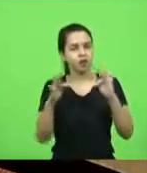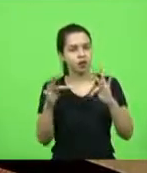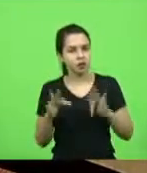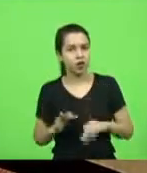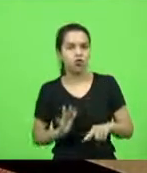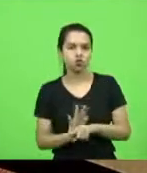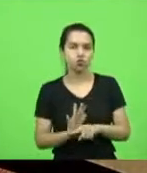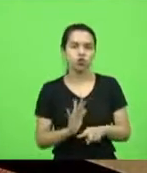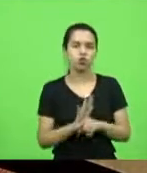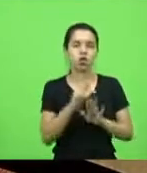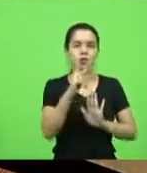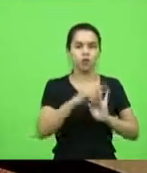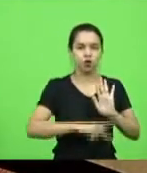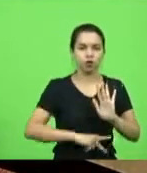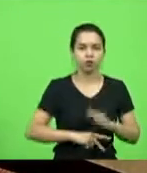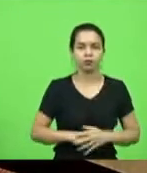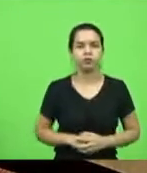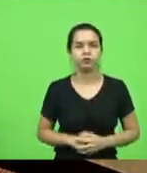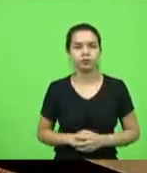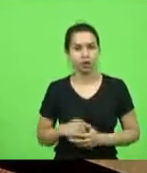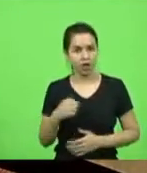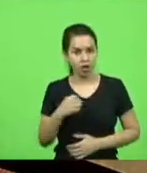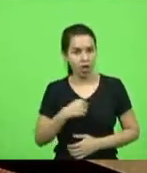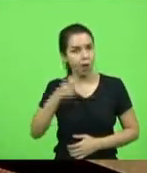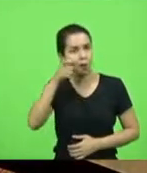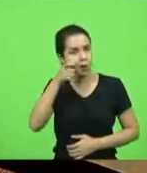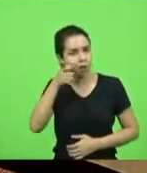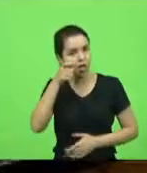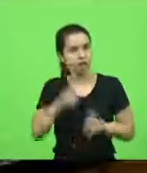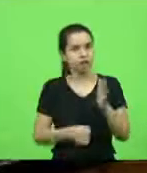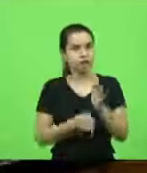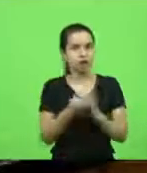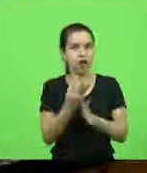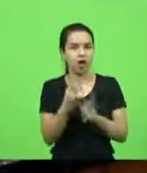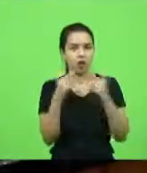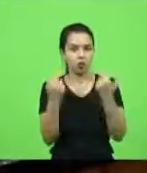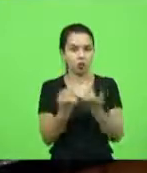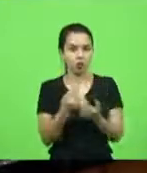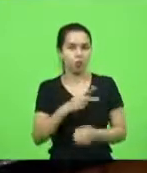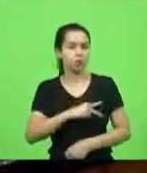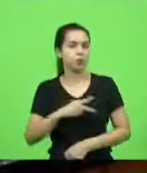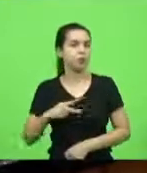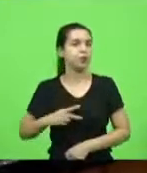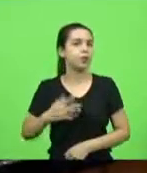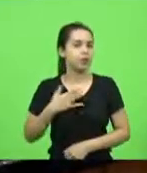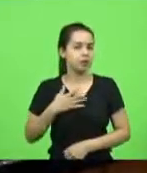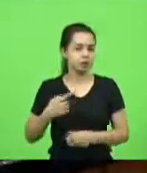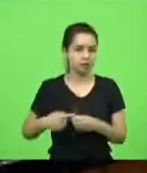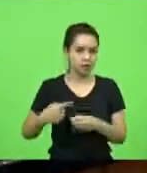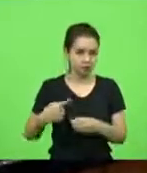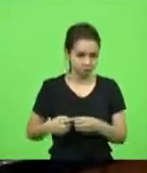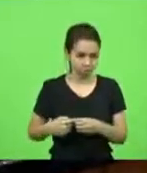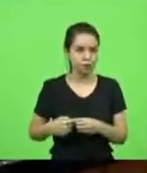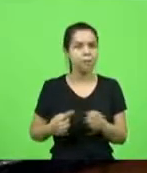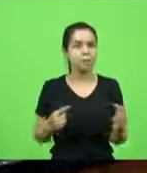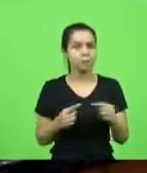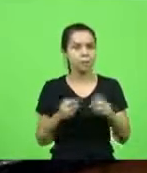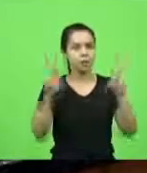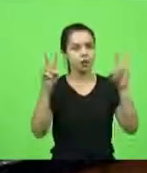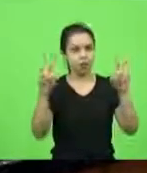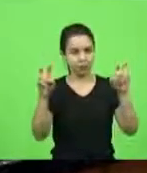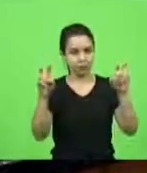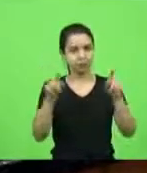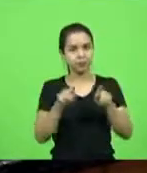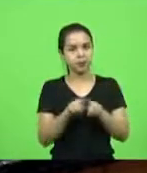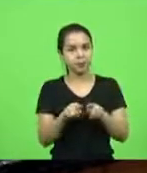projeto acompanhei várias audiências públicas na minha cidade em relação esse tema Deputado Alba o nosso ex-prefeito de